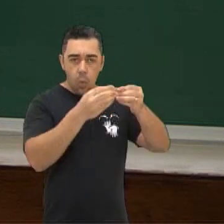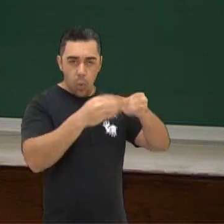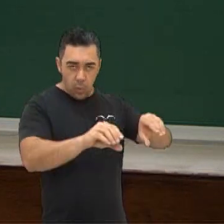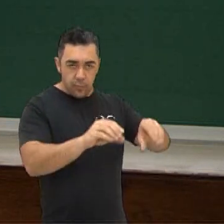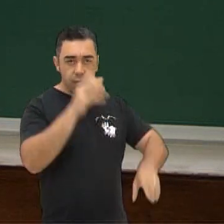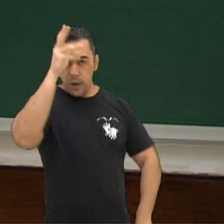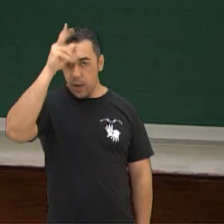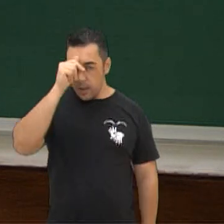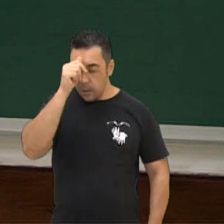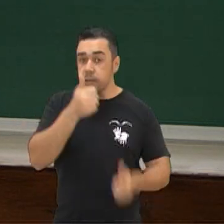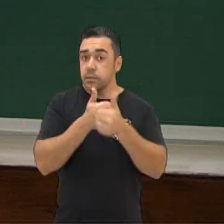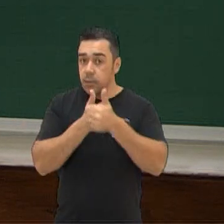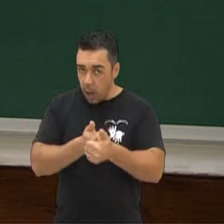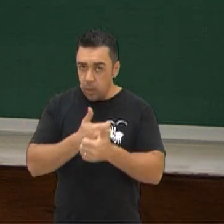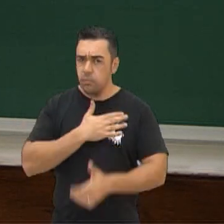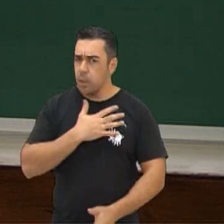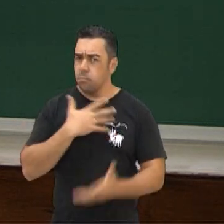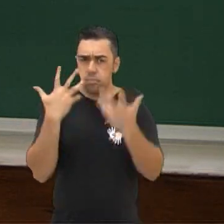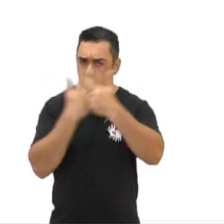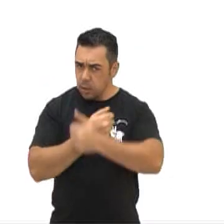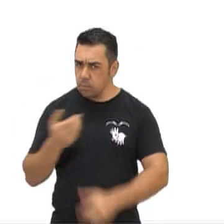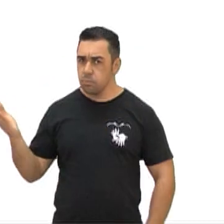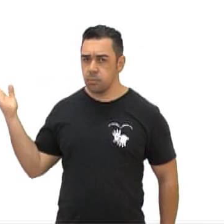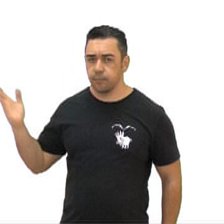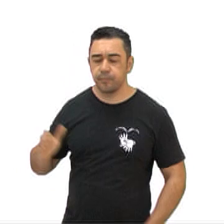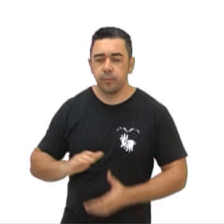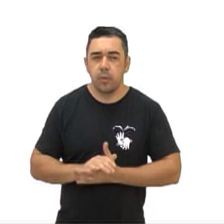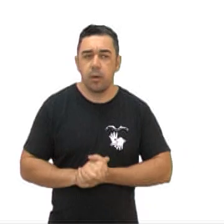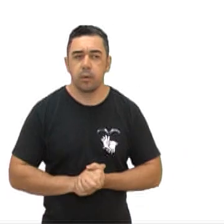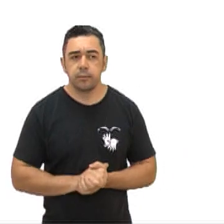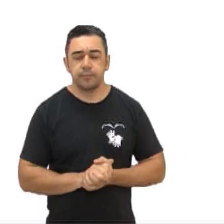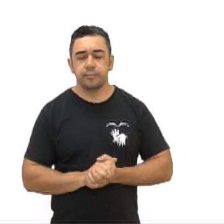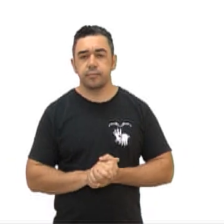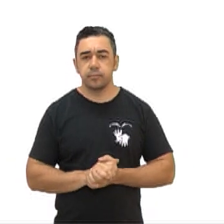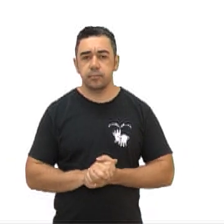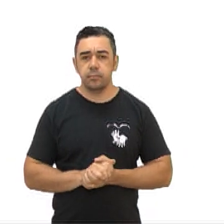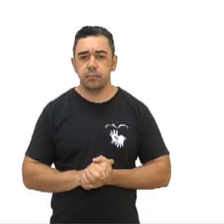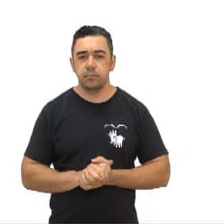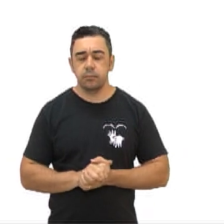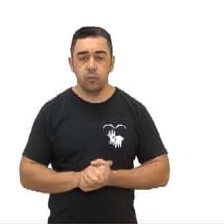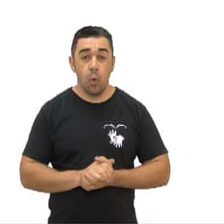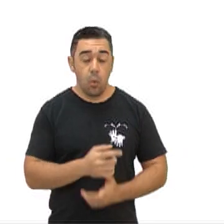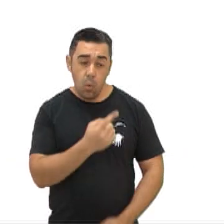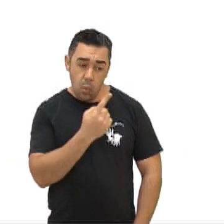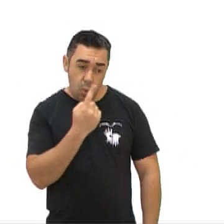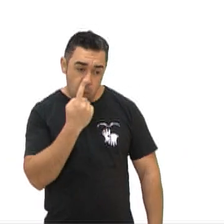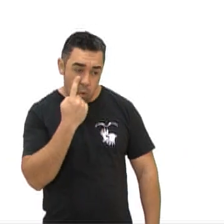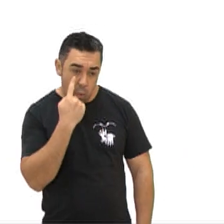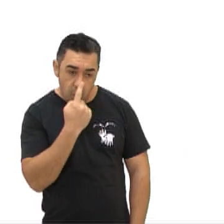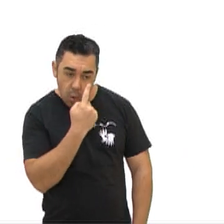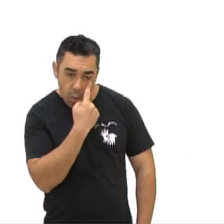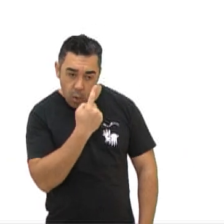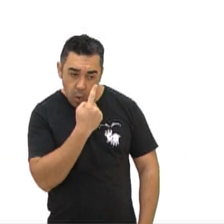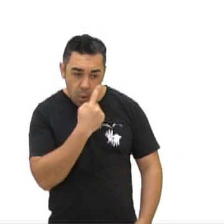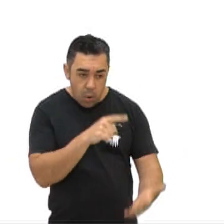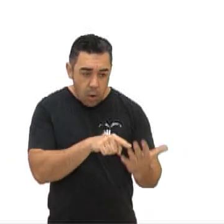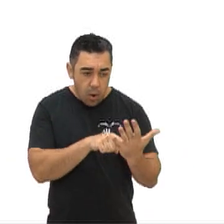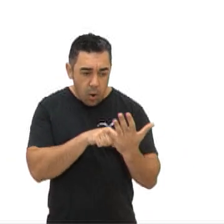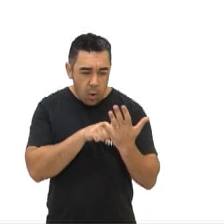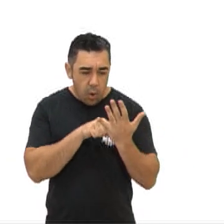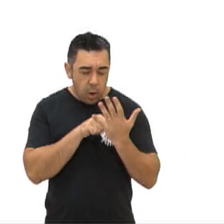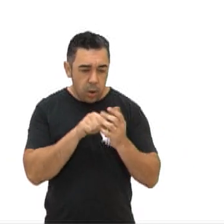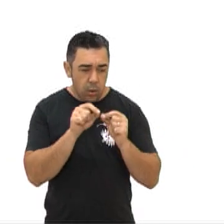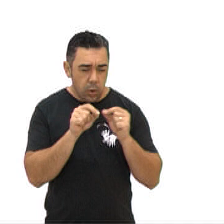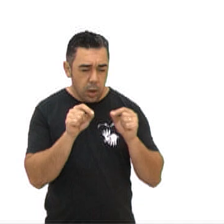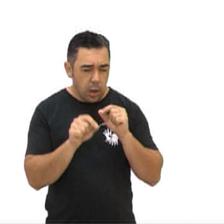Acompanhem comigo a leitura, é um texto belíssimo. Ao olho mostra a integridade de uma coisa